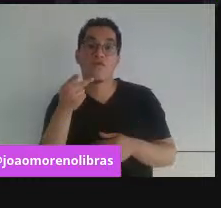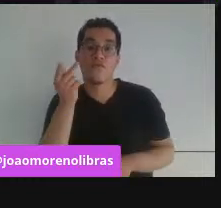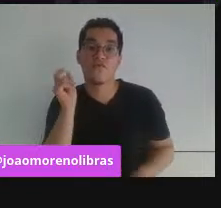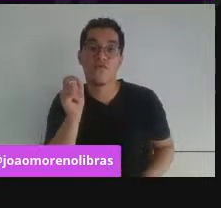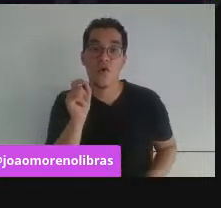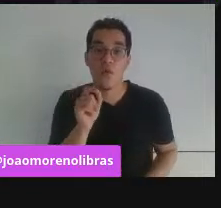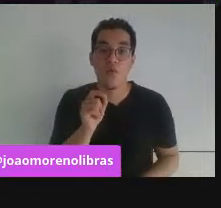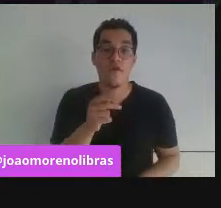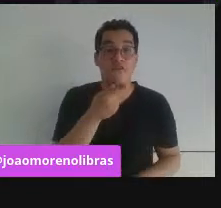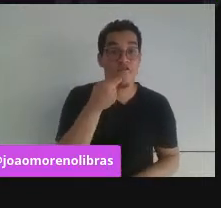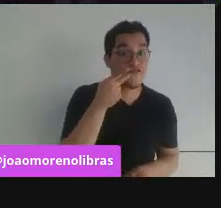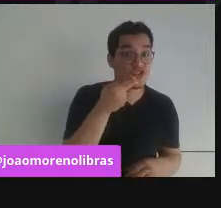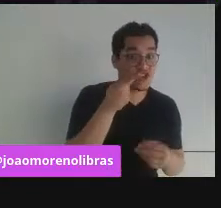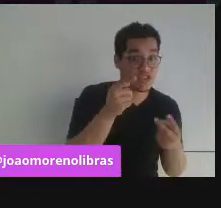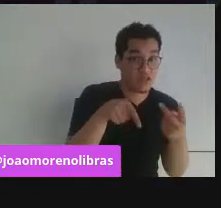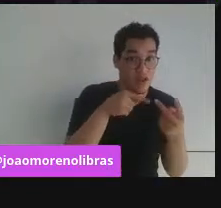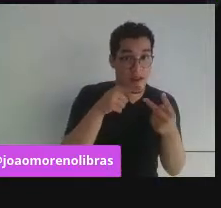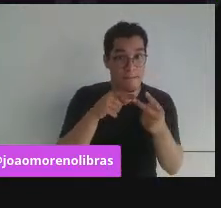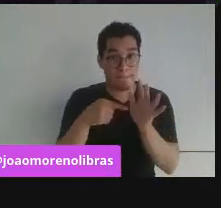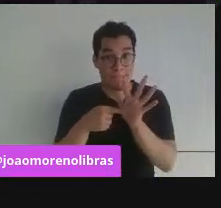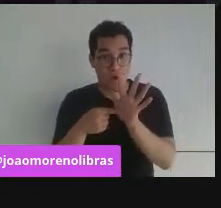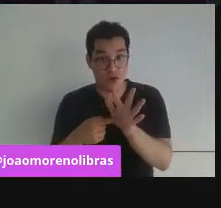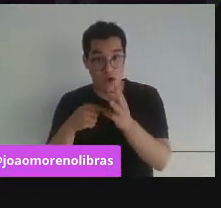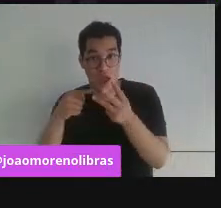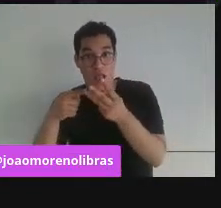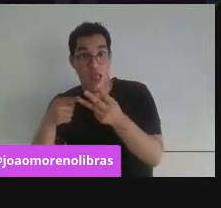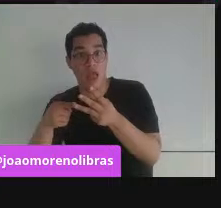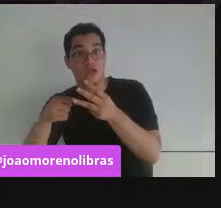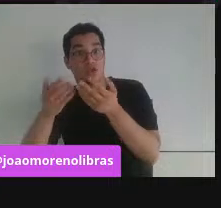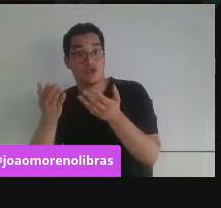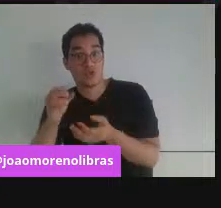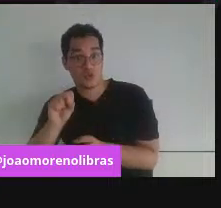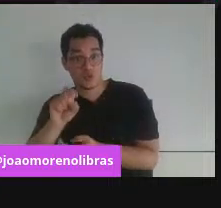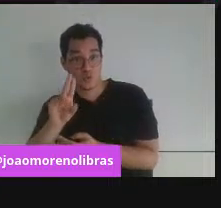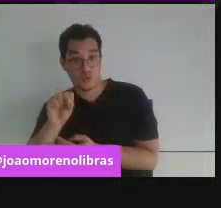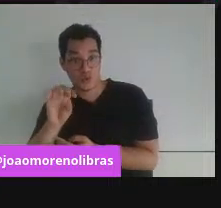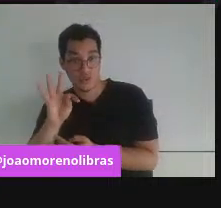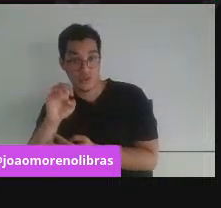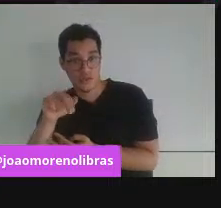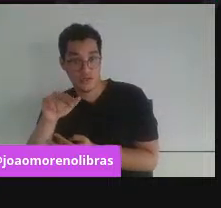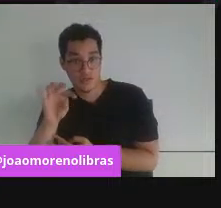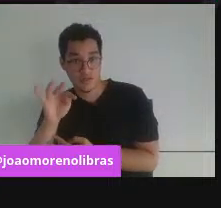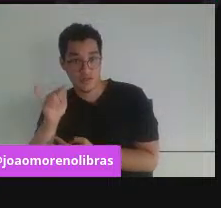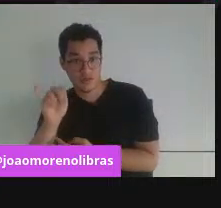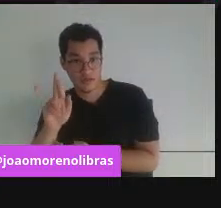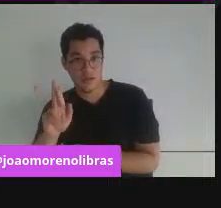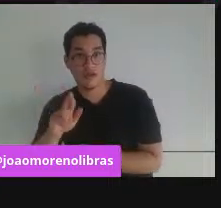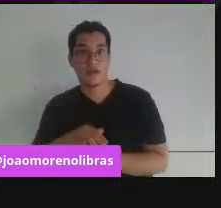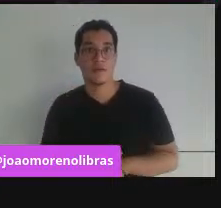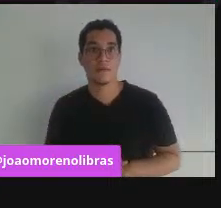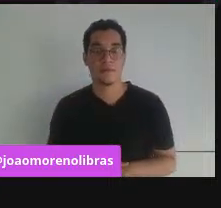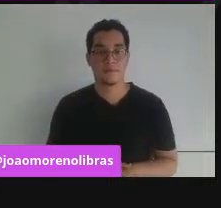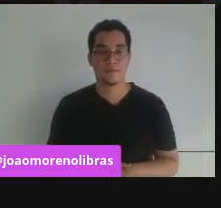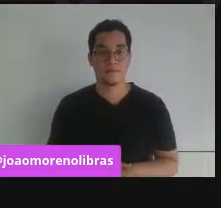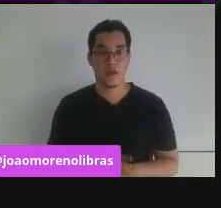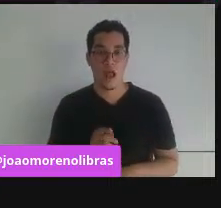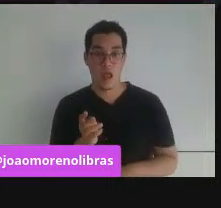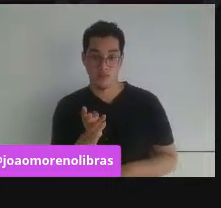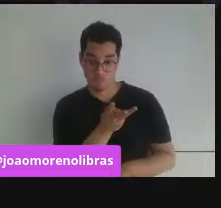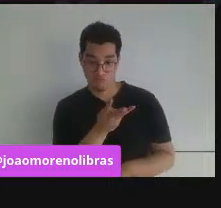e o sustentar. E aí eu apresento esse esquema proposto por Micheli. Ele é da Universidade de